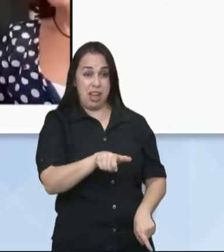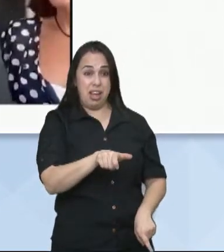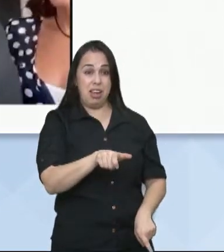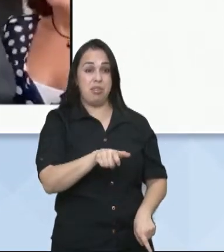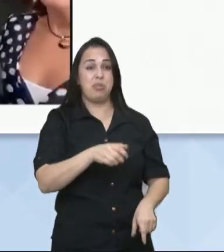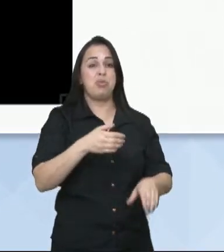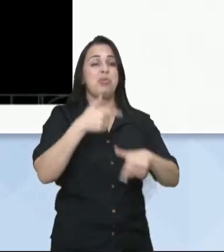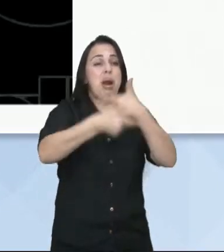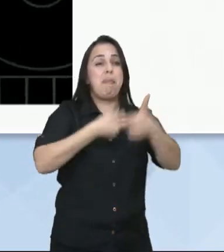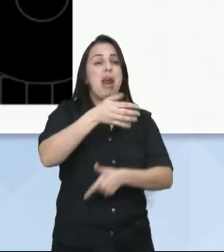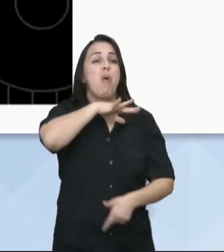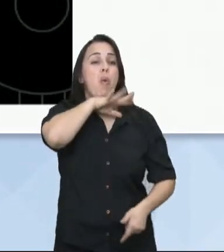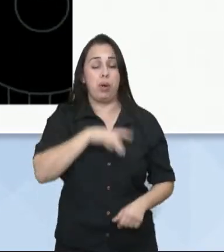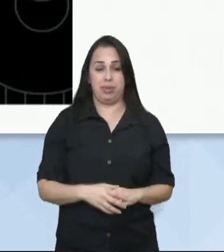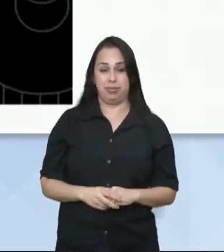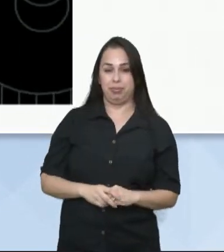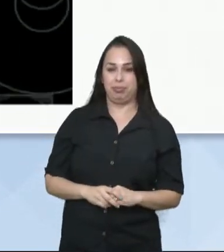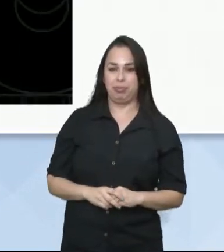Globo. Obrigado. E